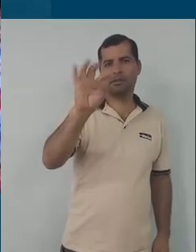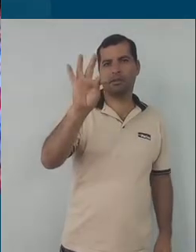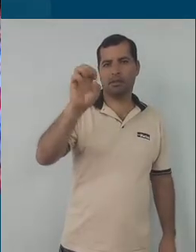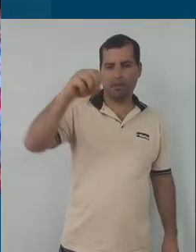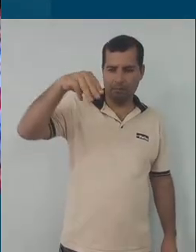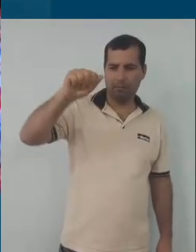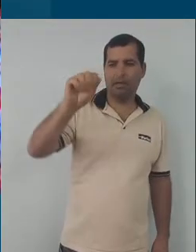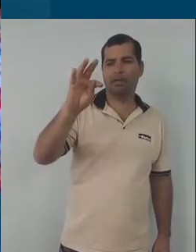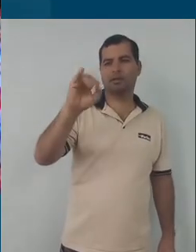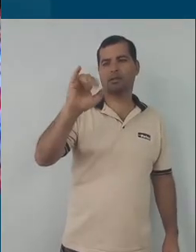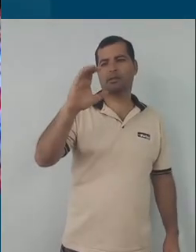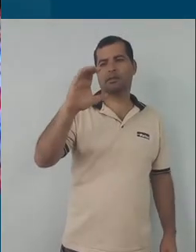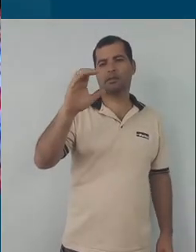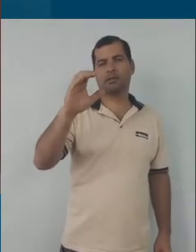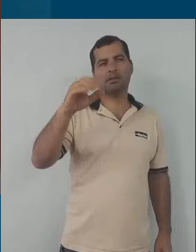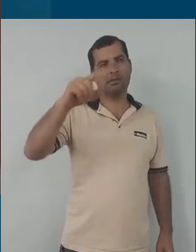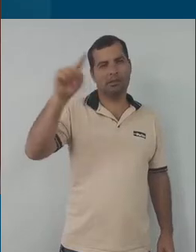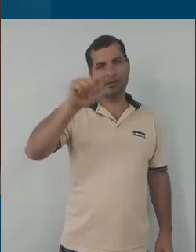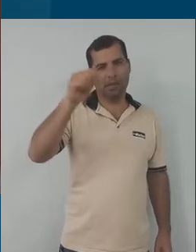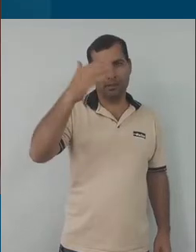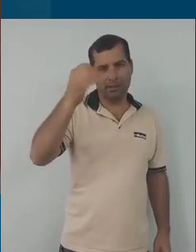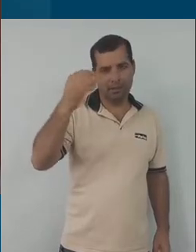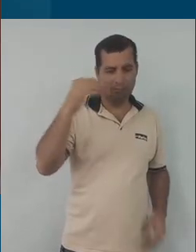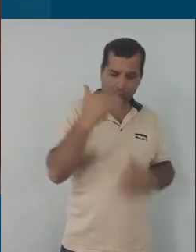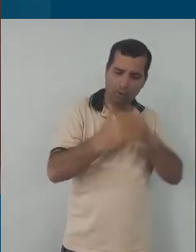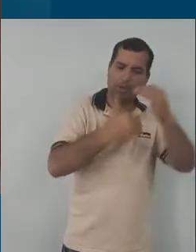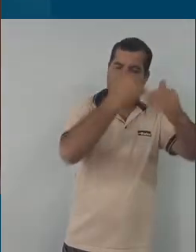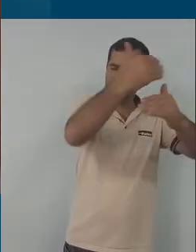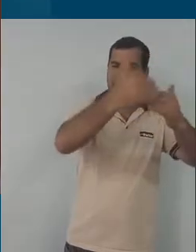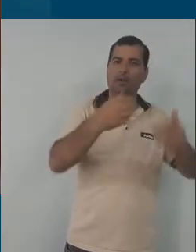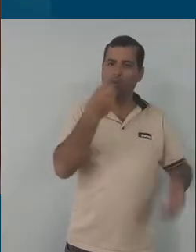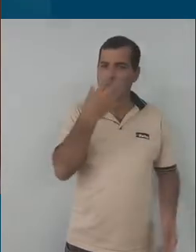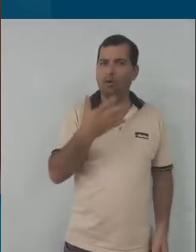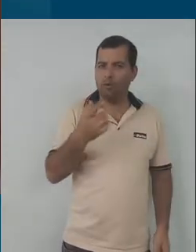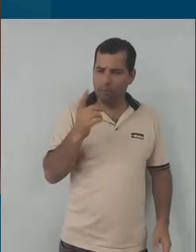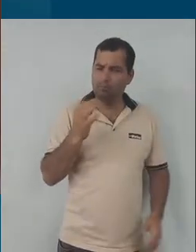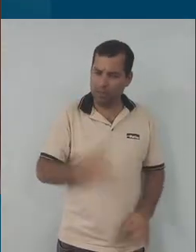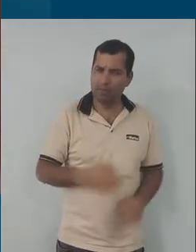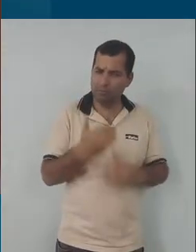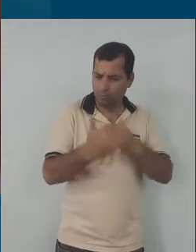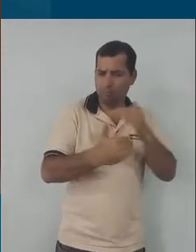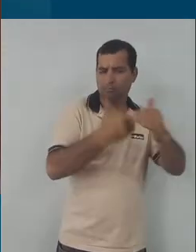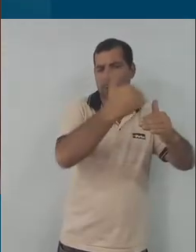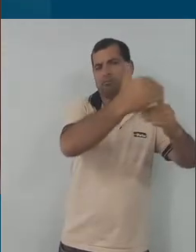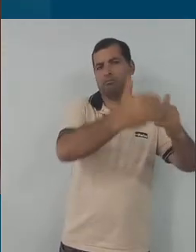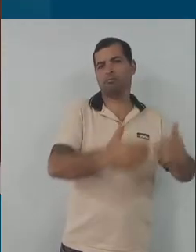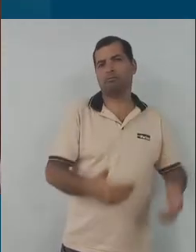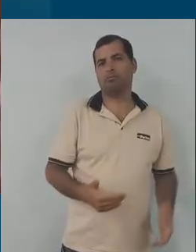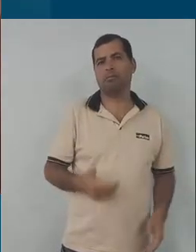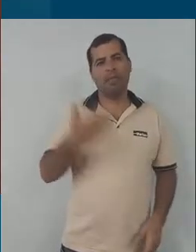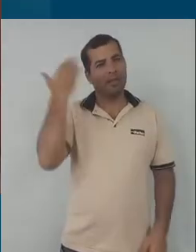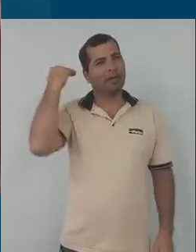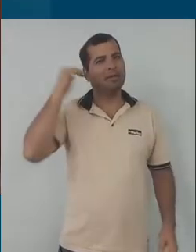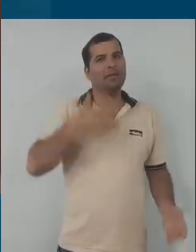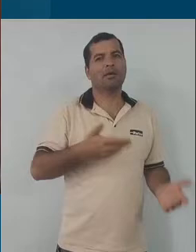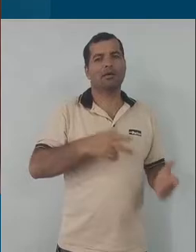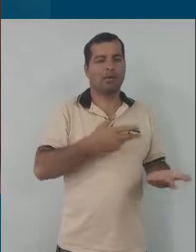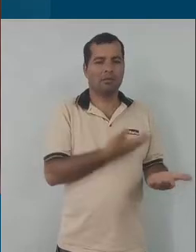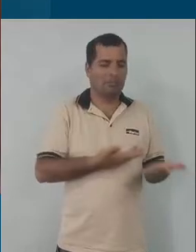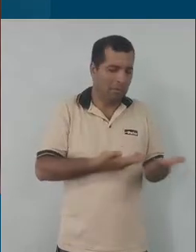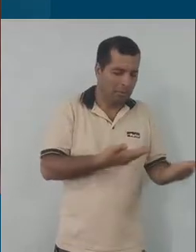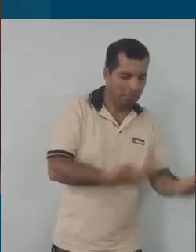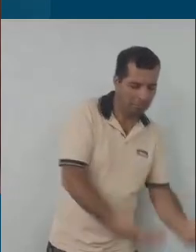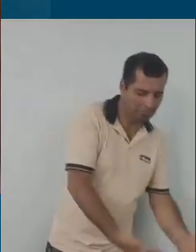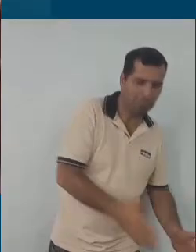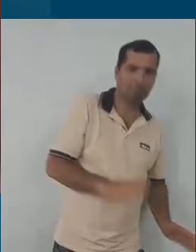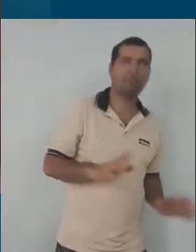isso é uma progressão mesmo, né? A criança primeiro fica deitada lá no chão, com as coisinhas que ela